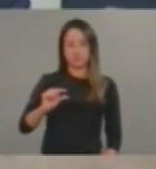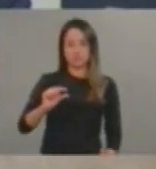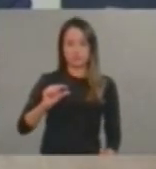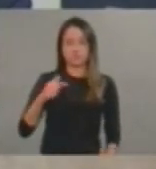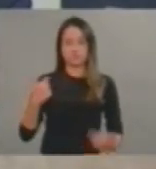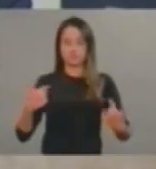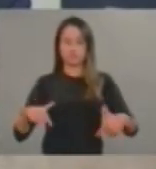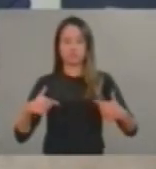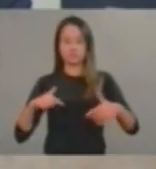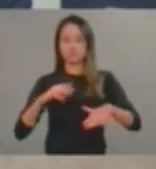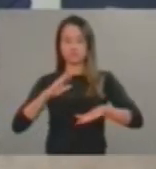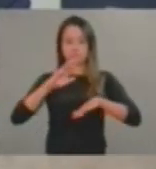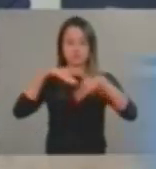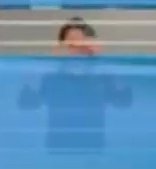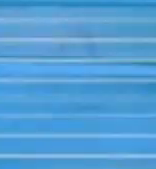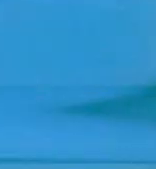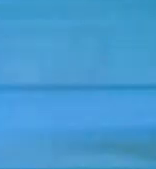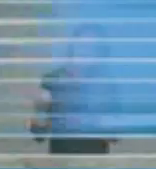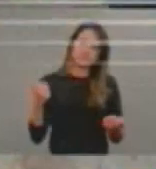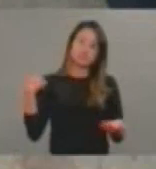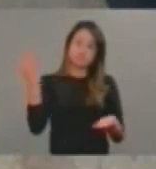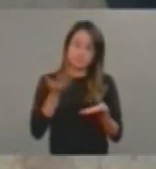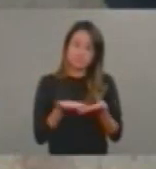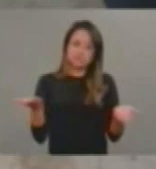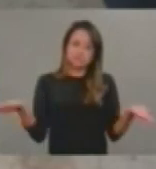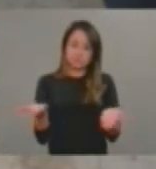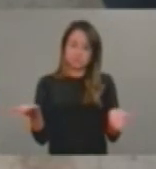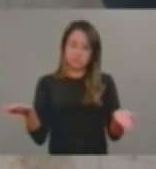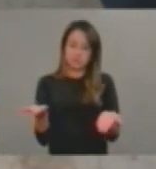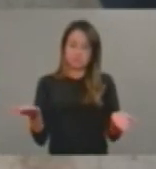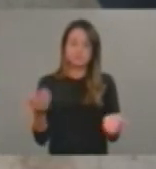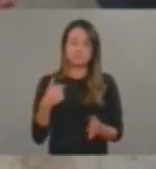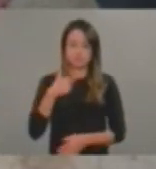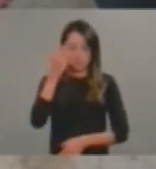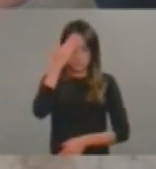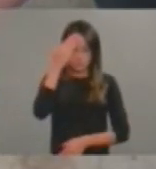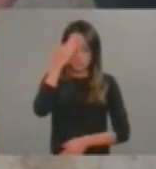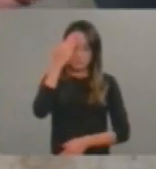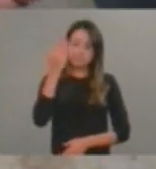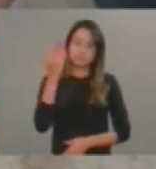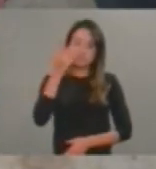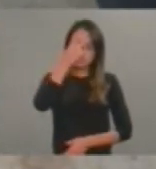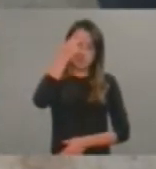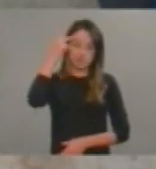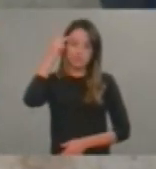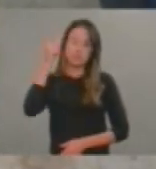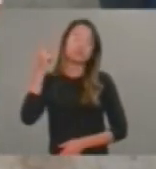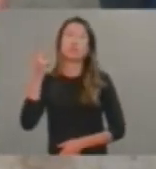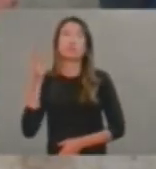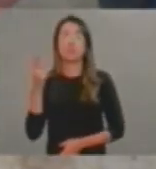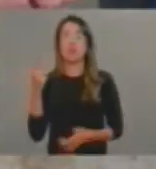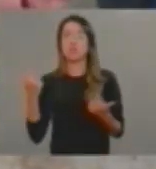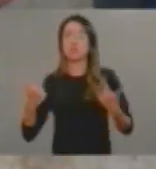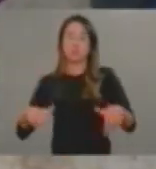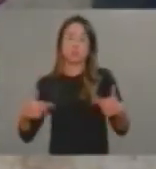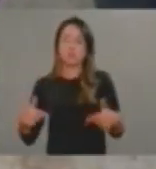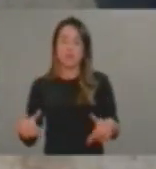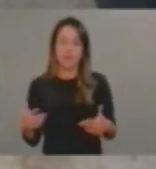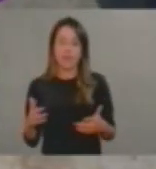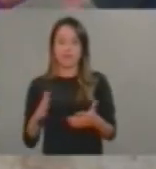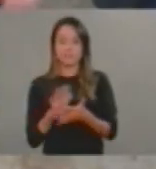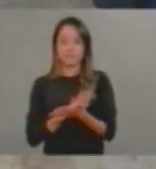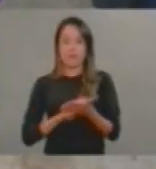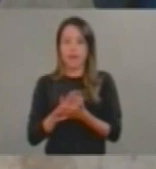não atingiu a inflação. Não é compreensível que os funcionários entendam não ter reajuste, se tudo,